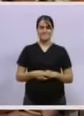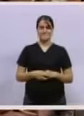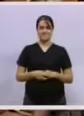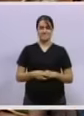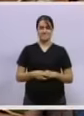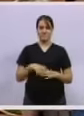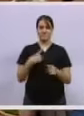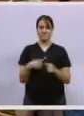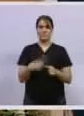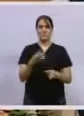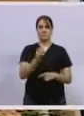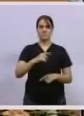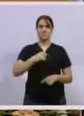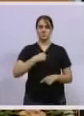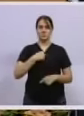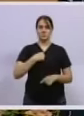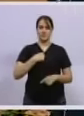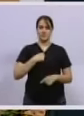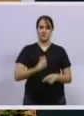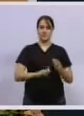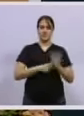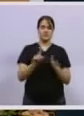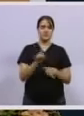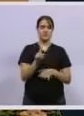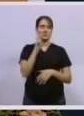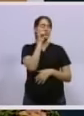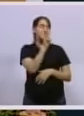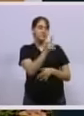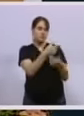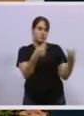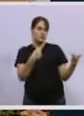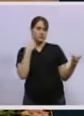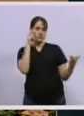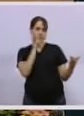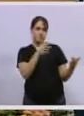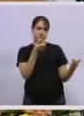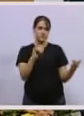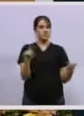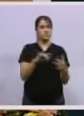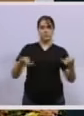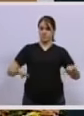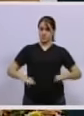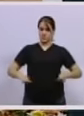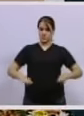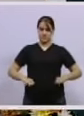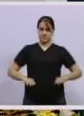Porque se eu não tivesse visto o que eu vi, se eu não tivesse sofrido o que eu